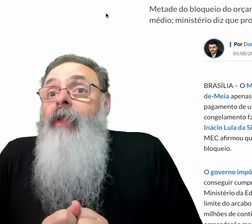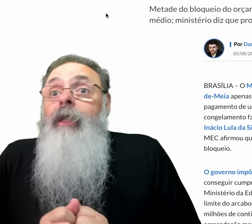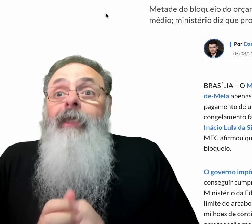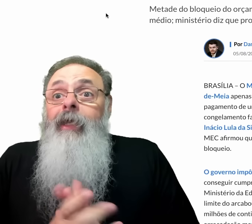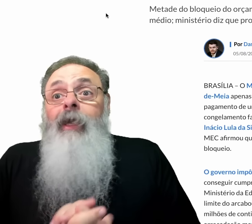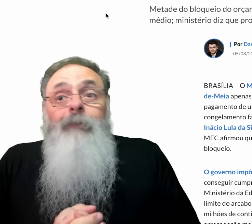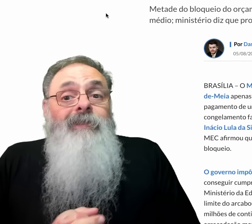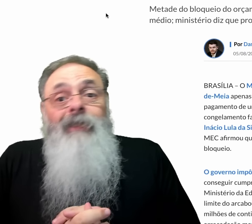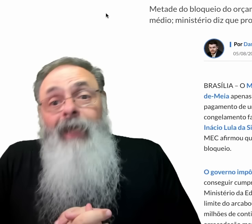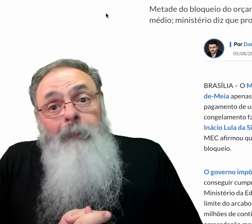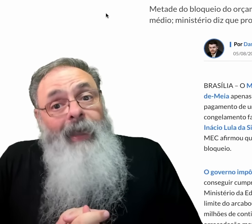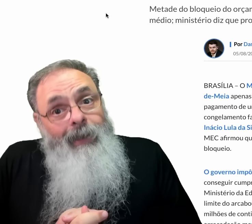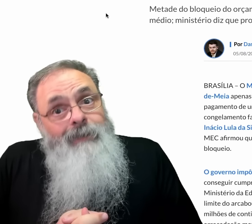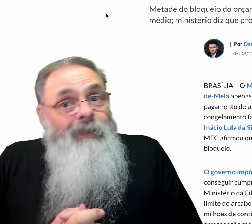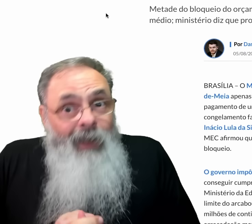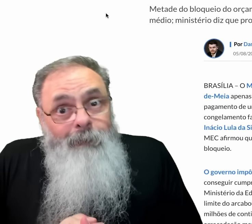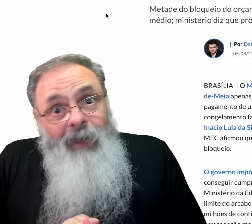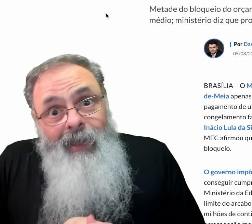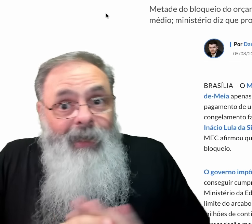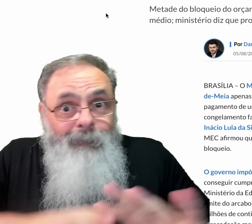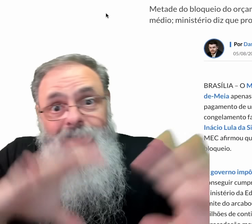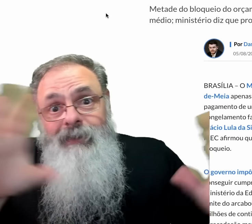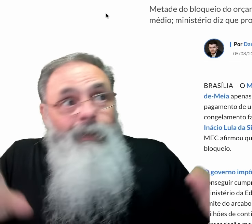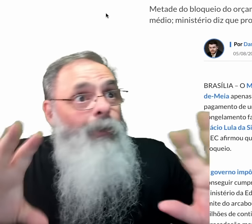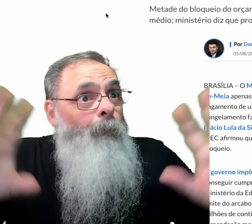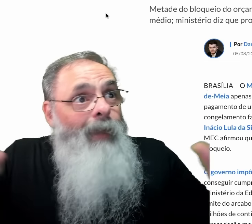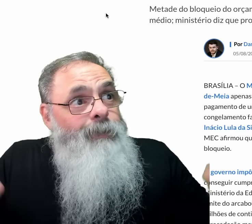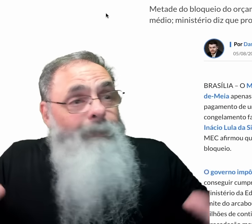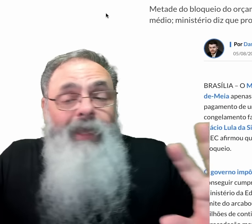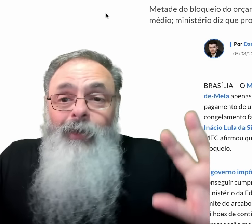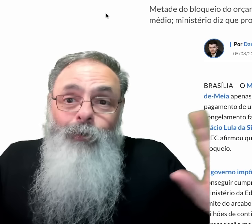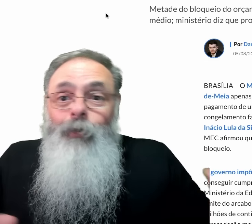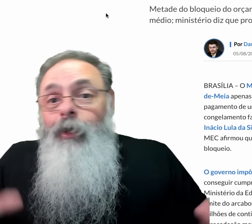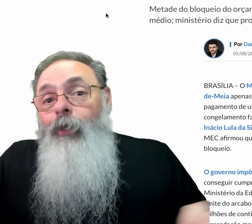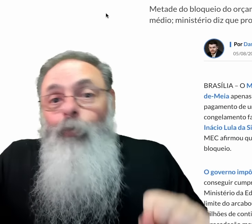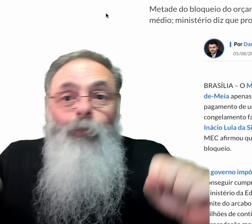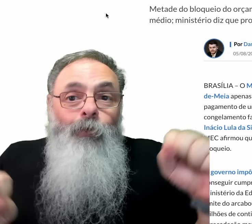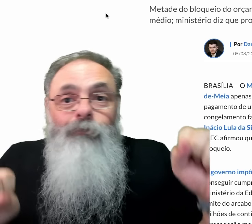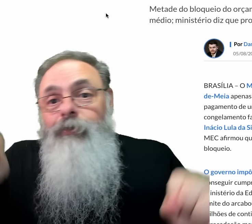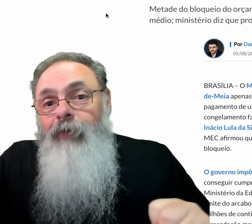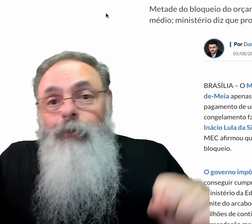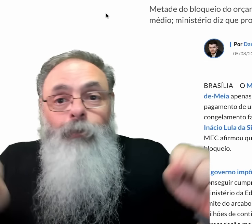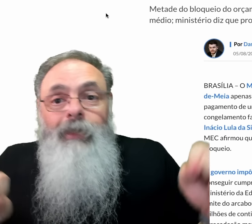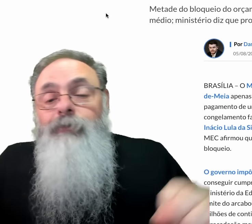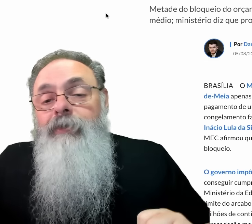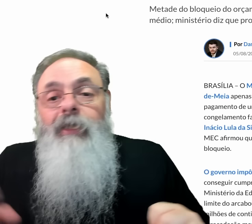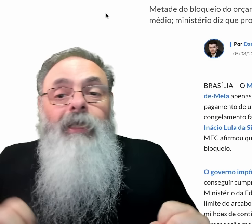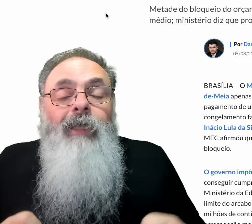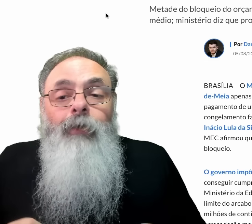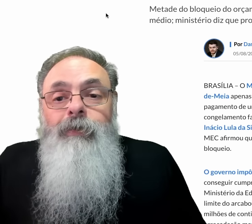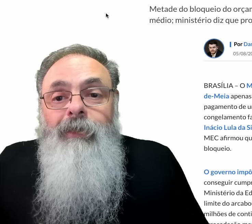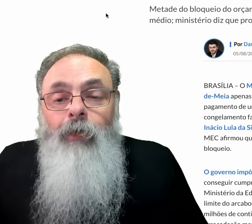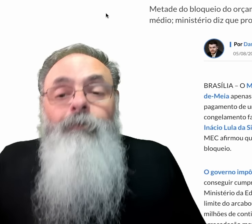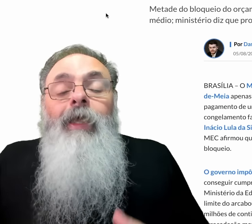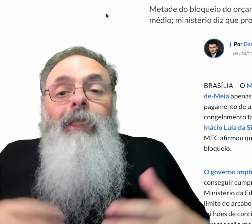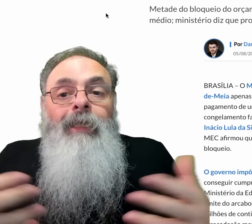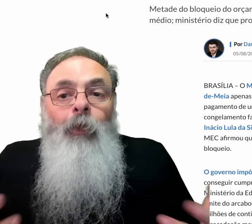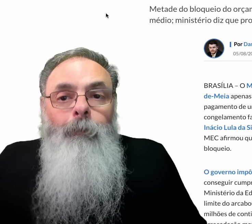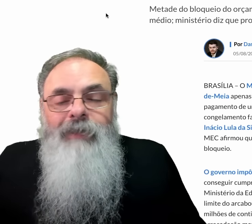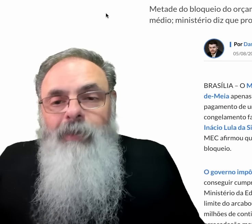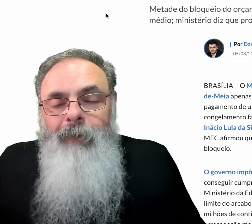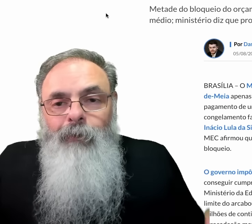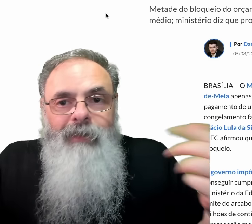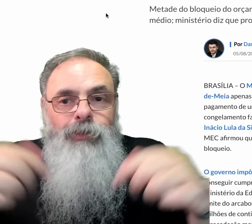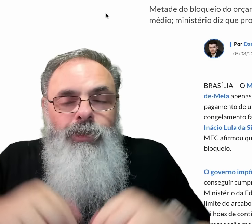aquil ela fica e caramba se dei bem se dei bem caramba recebia aqui o pé de meia ó uhu viva Lula não sei que lá e Coisa e Tal